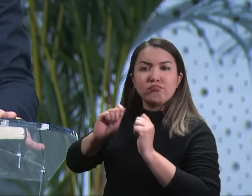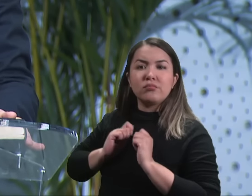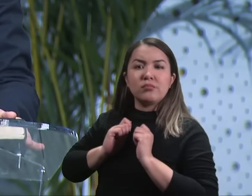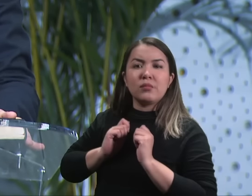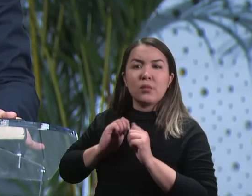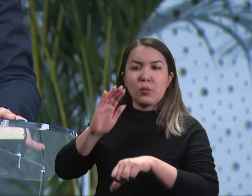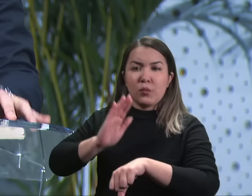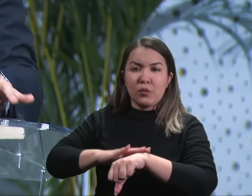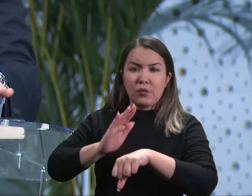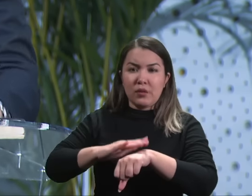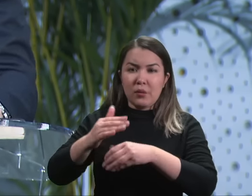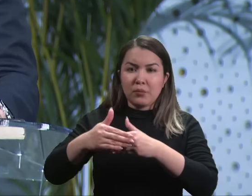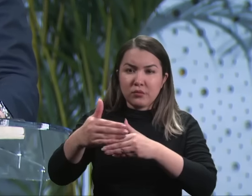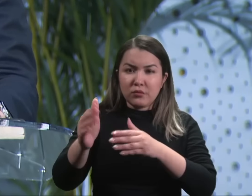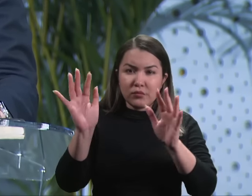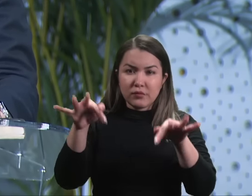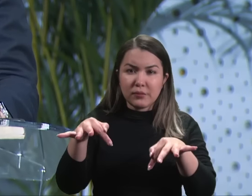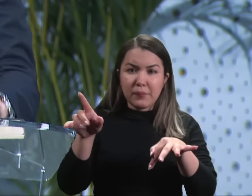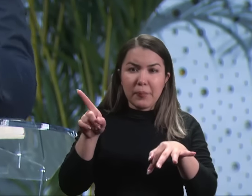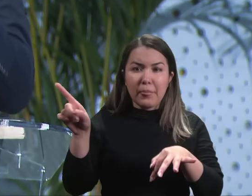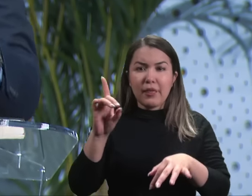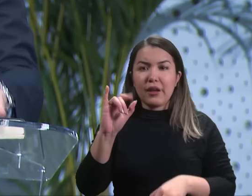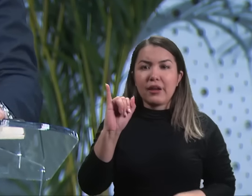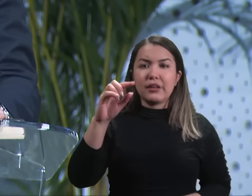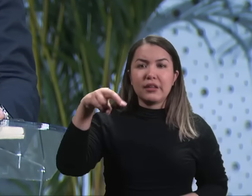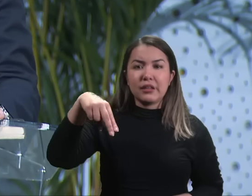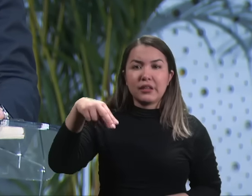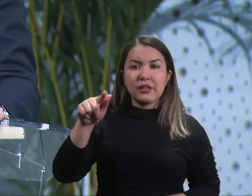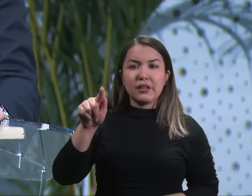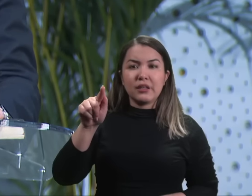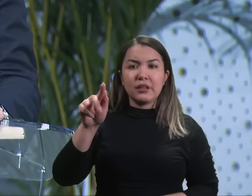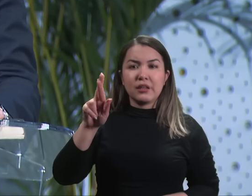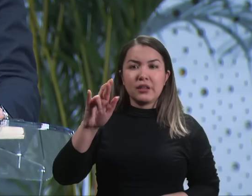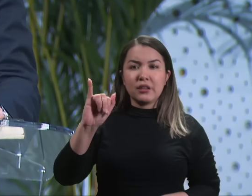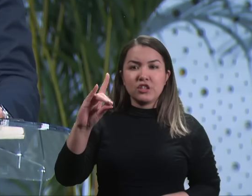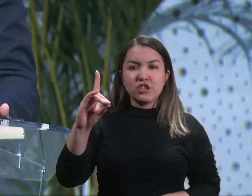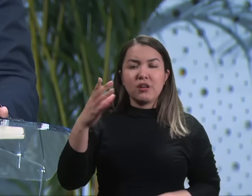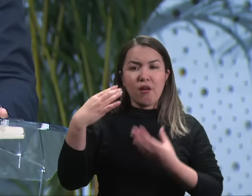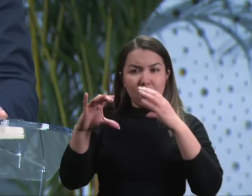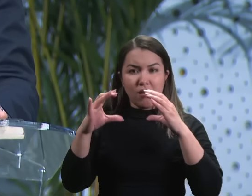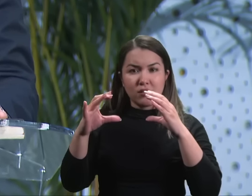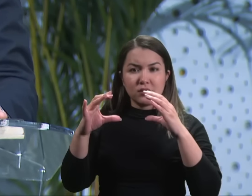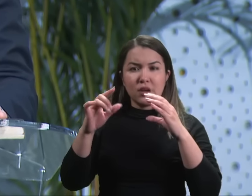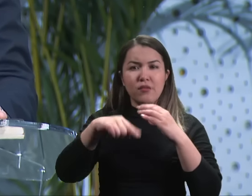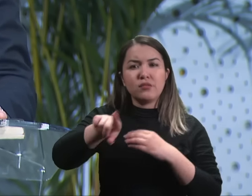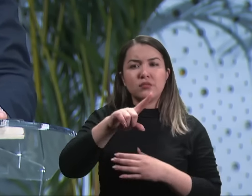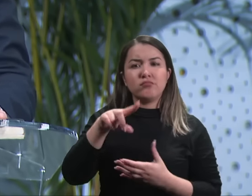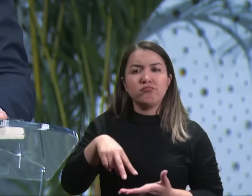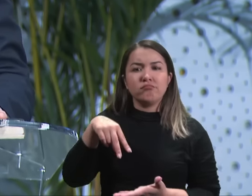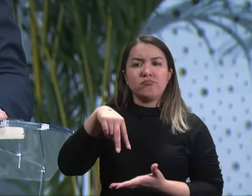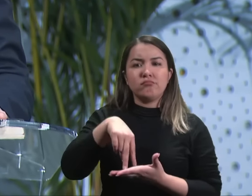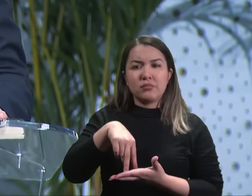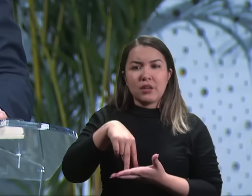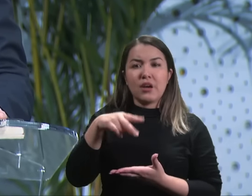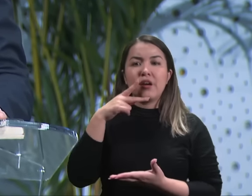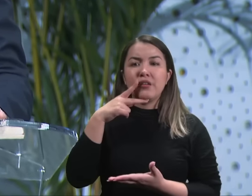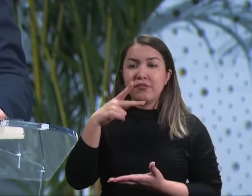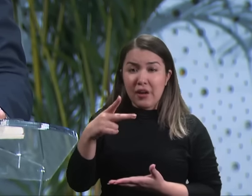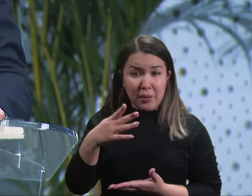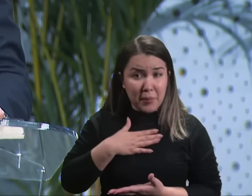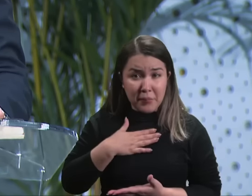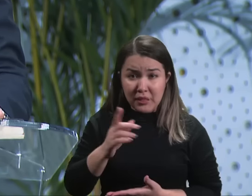fim enquanto a Ingrid canta tome a sua decisão coloque-se Em pé onde você estiver e diga não para mim